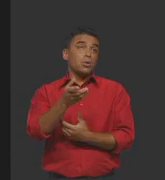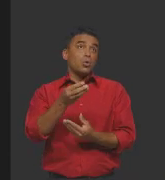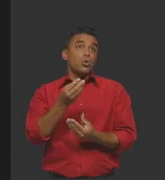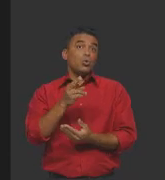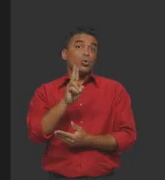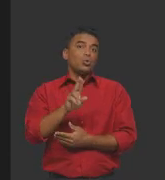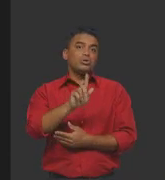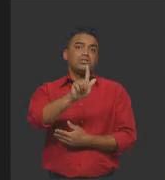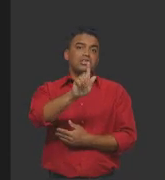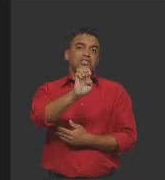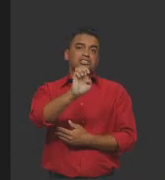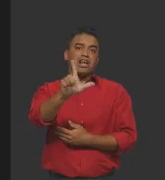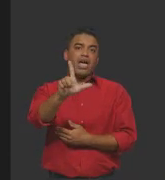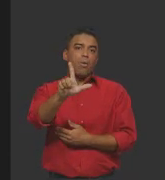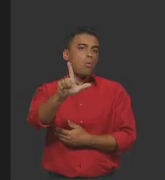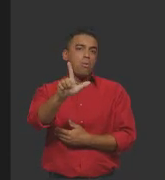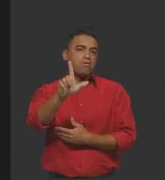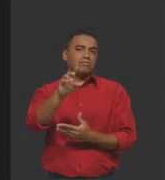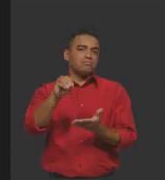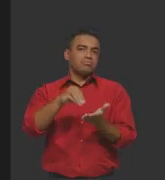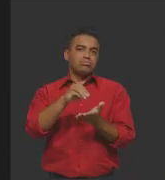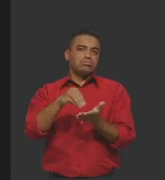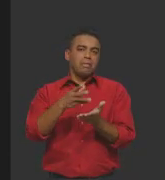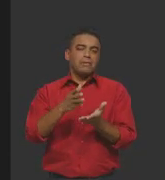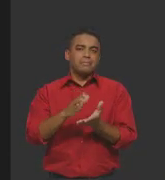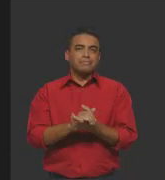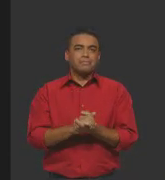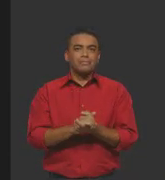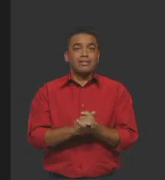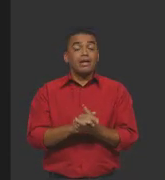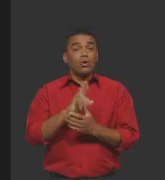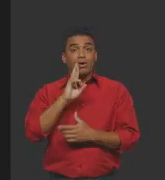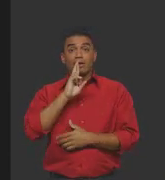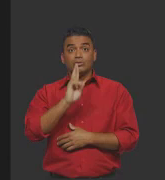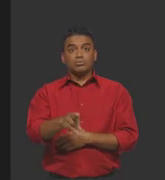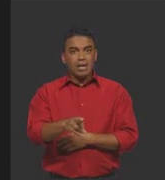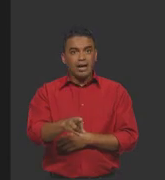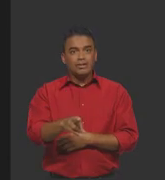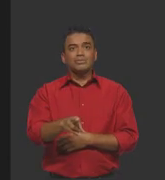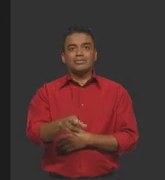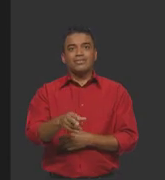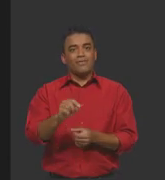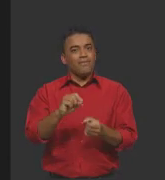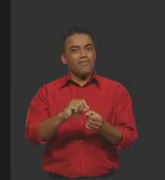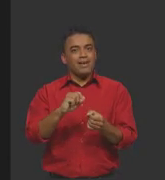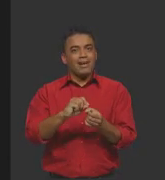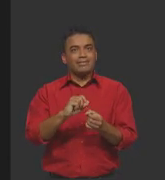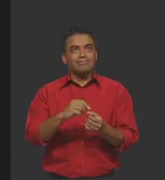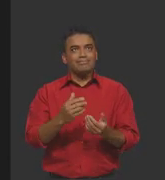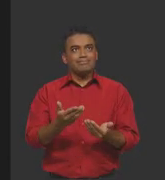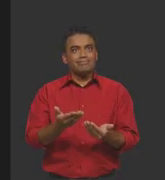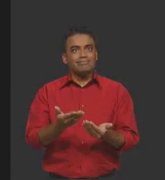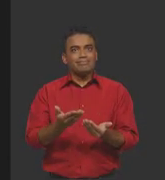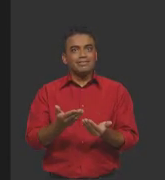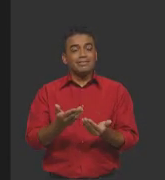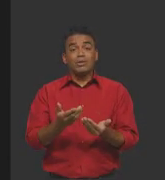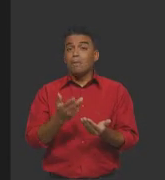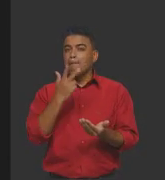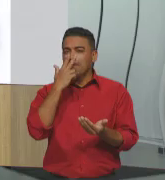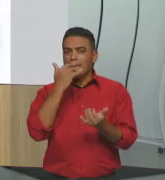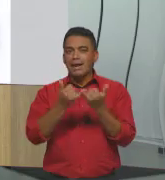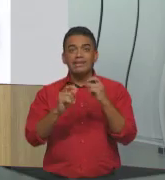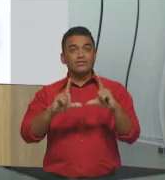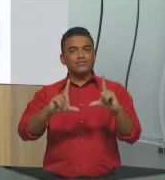tipo dessa eletroforese. Né? Que então, o resultado dessa eletroforese, quando eu faço, vai ser o quê? Uma imagem